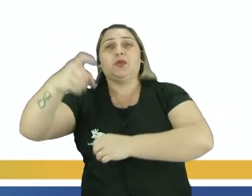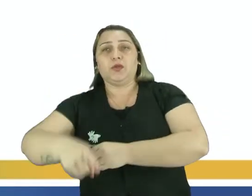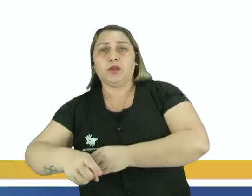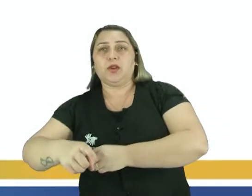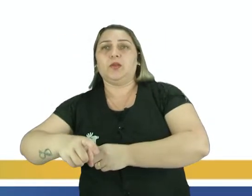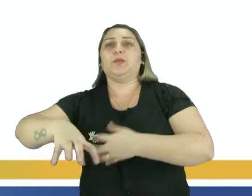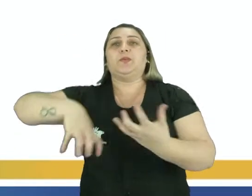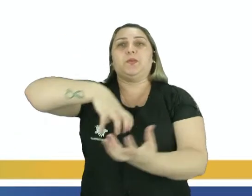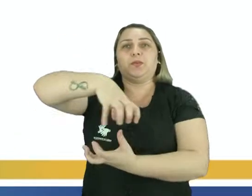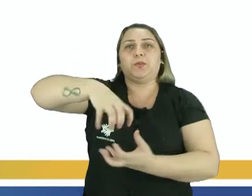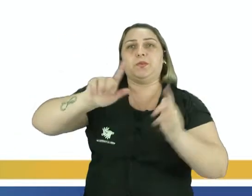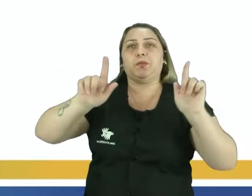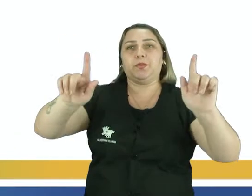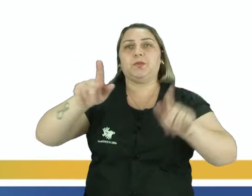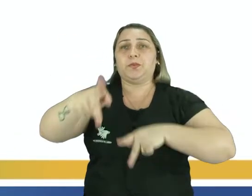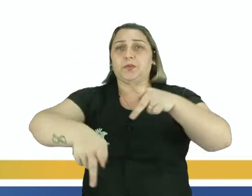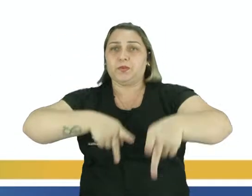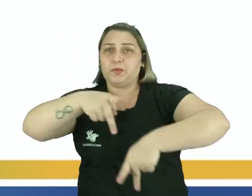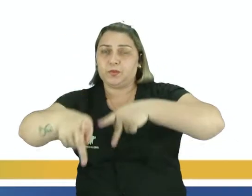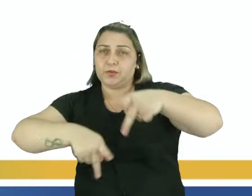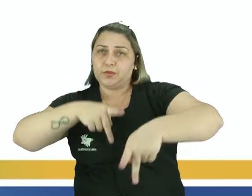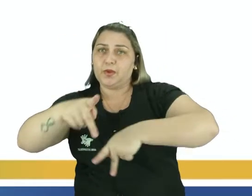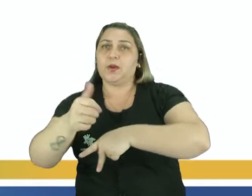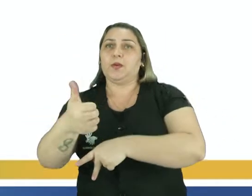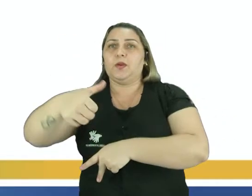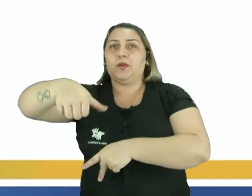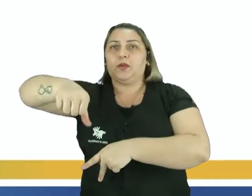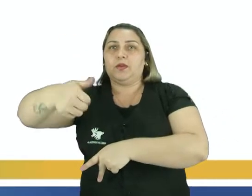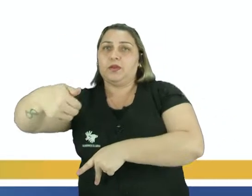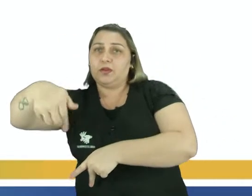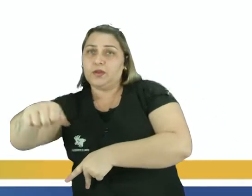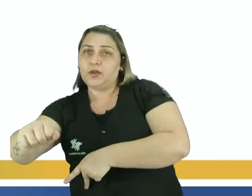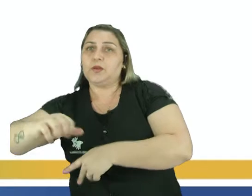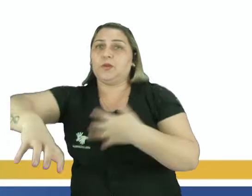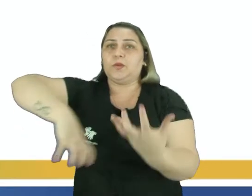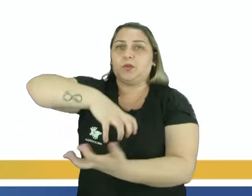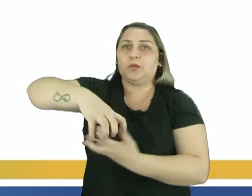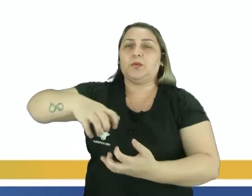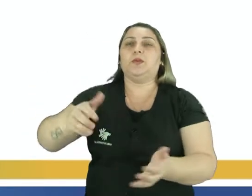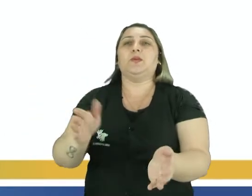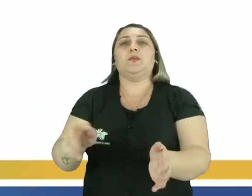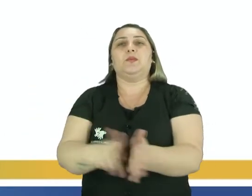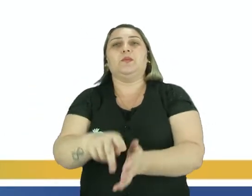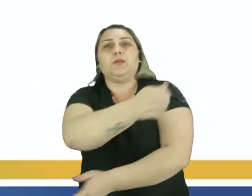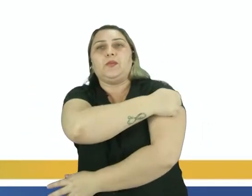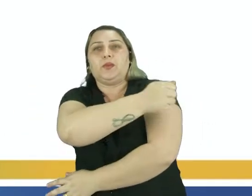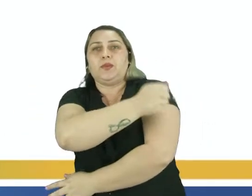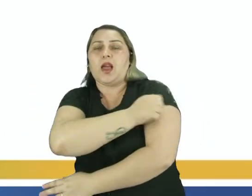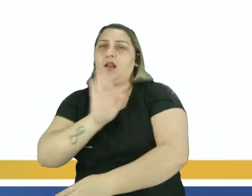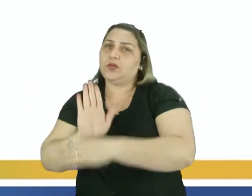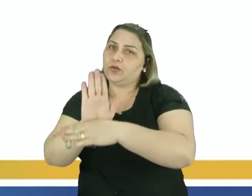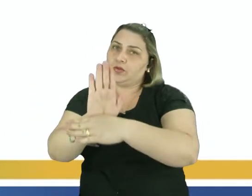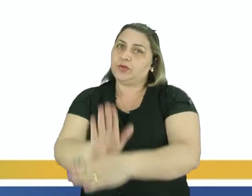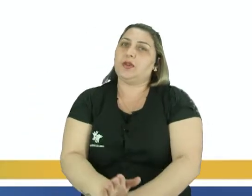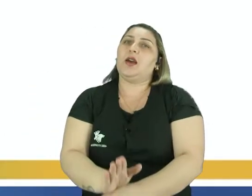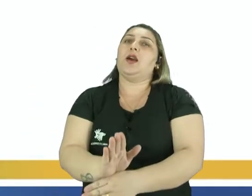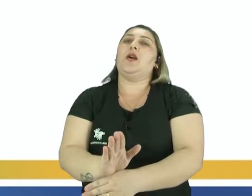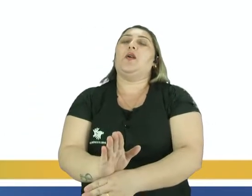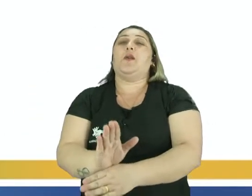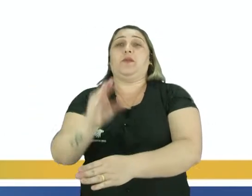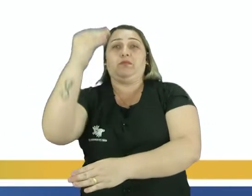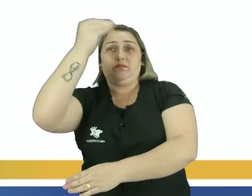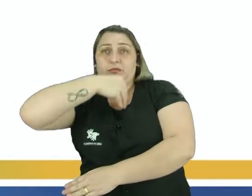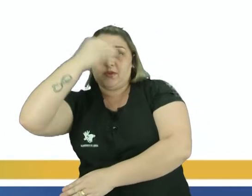manifestações. Observem aí. As greves de 1978 e os movimentos estudantis contribuíram muito com o enfraquecimento do